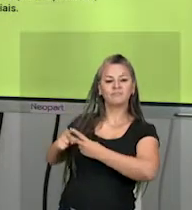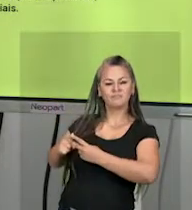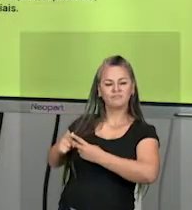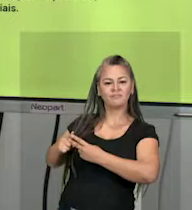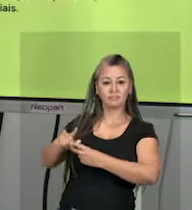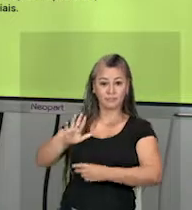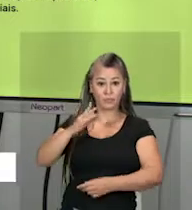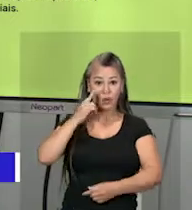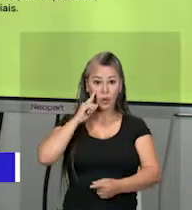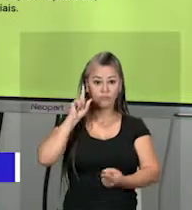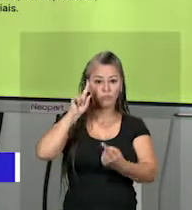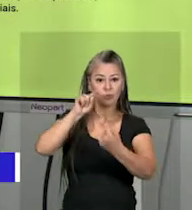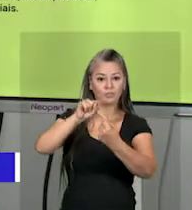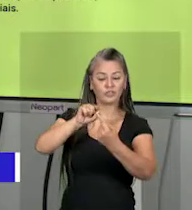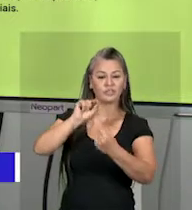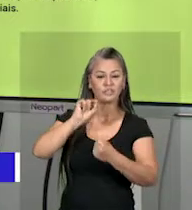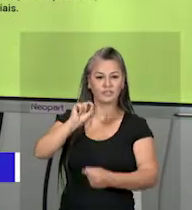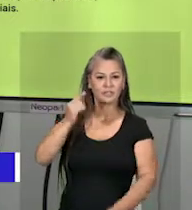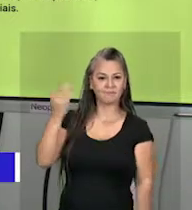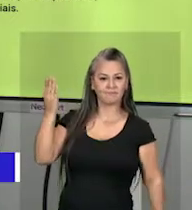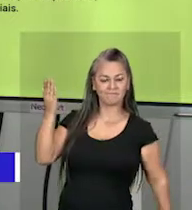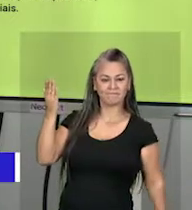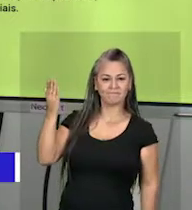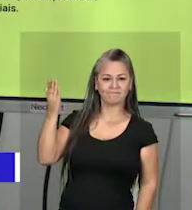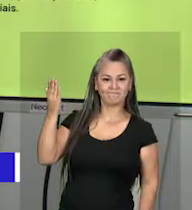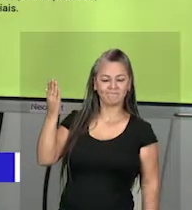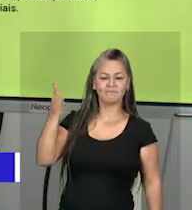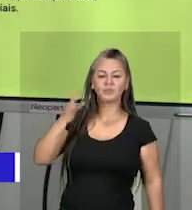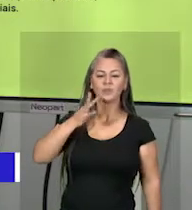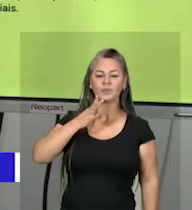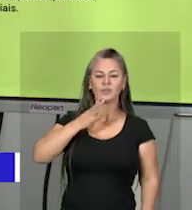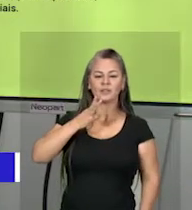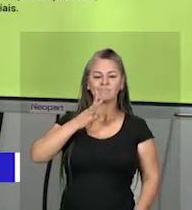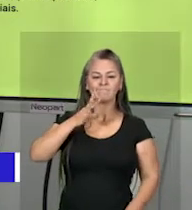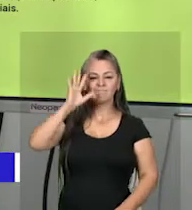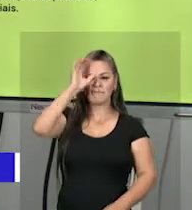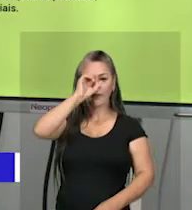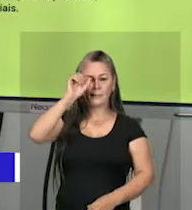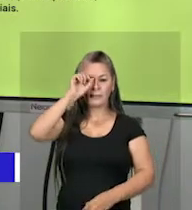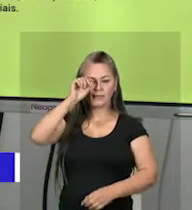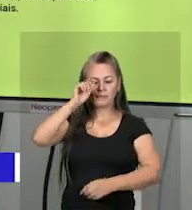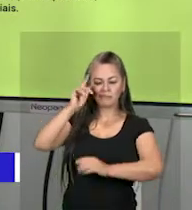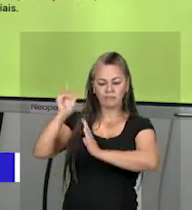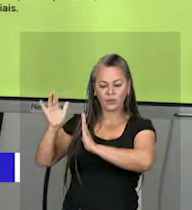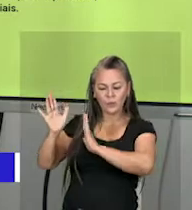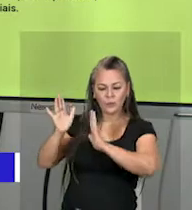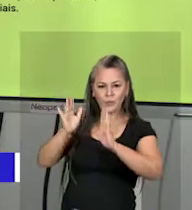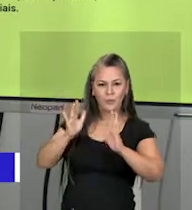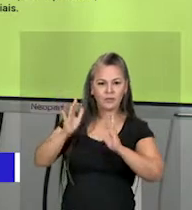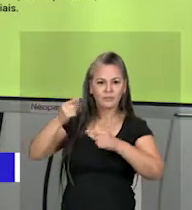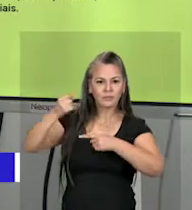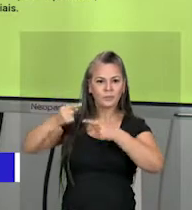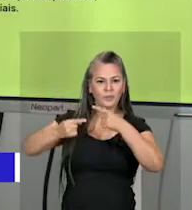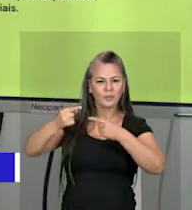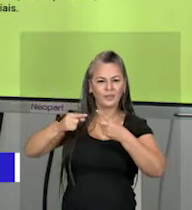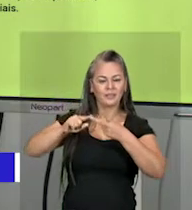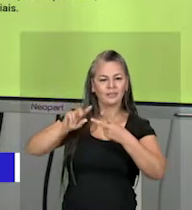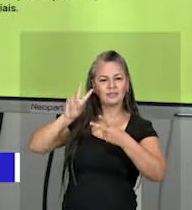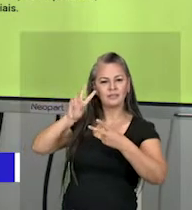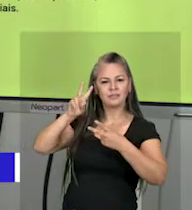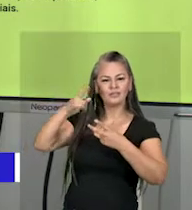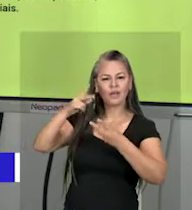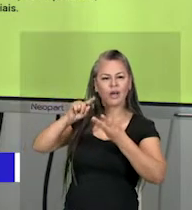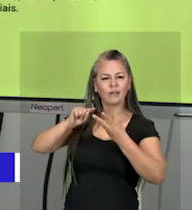objetivo da aula hoje vai ser conhecer os processos políticos, sociais e históricos que levam à formação do Estado